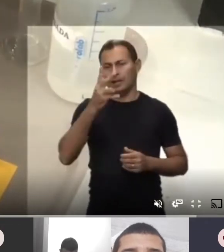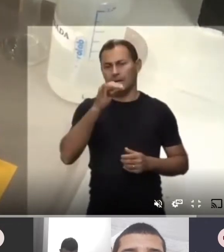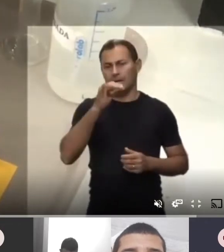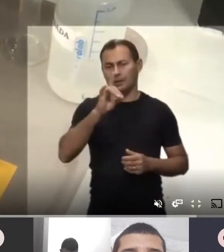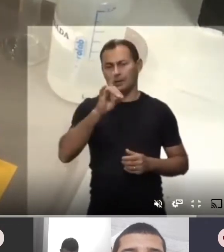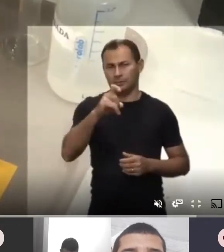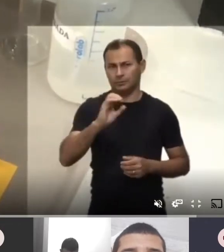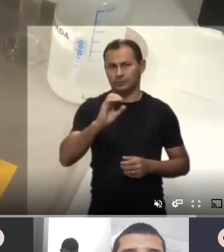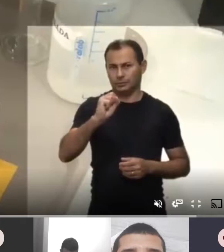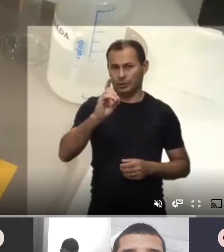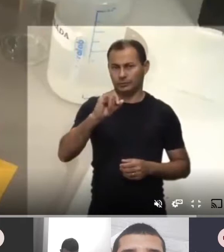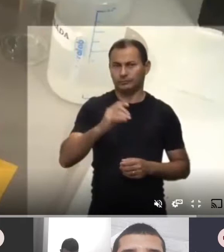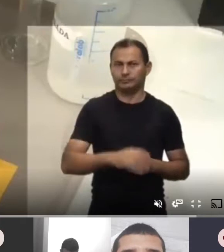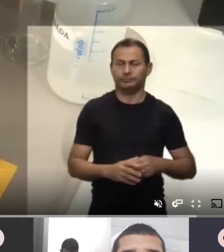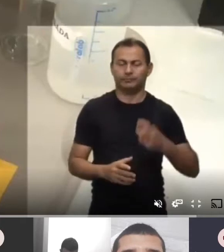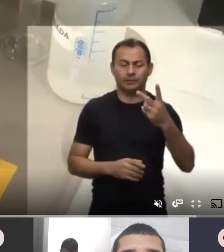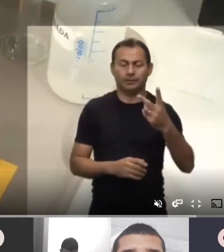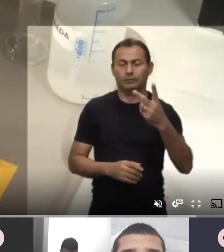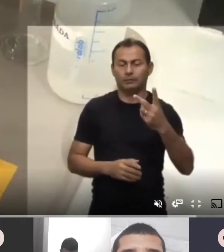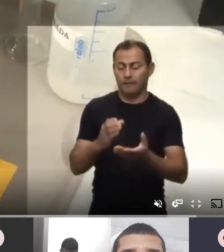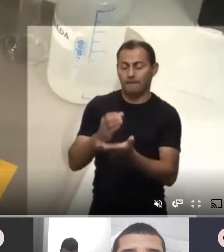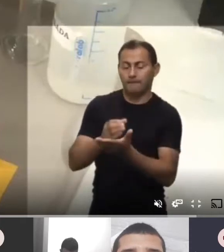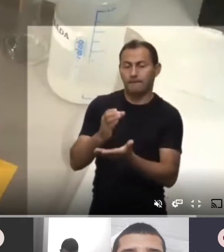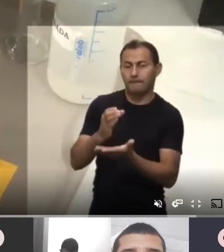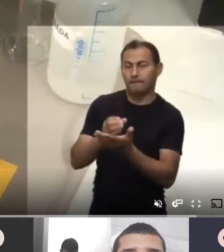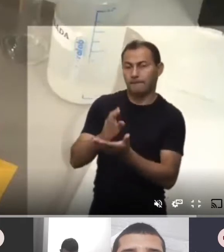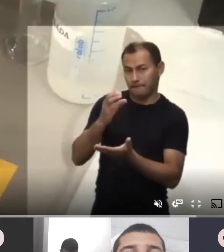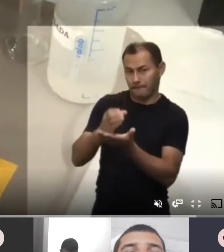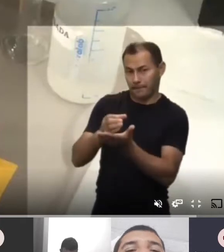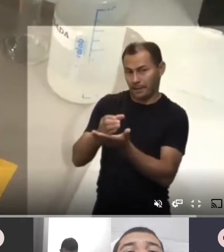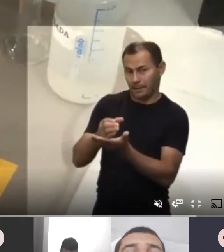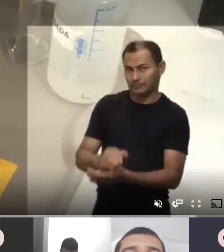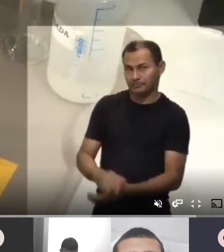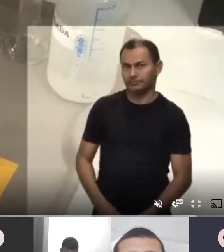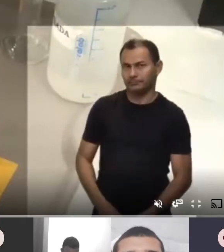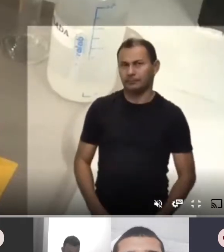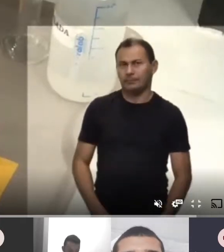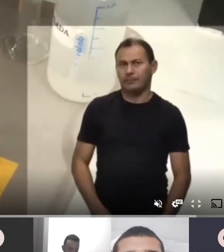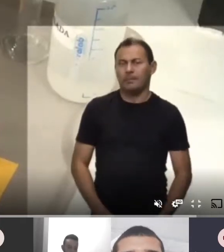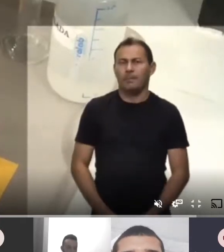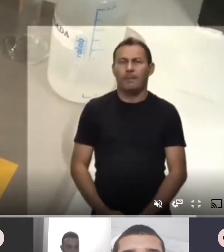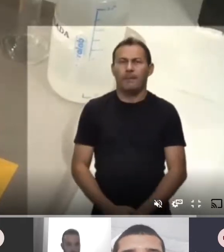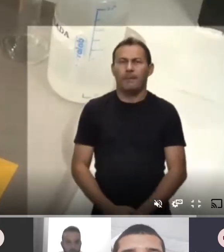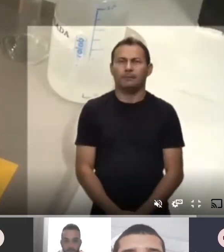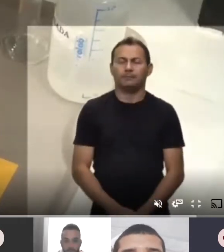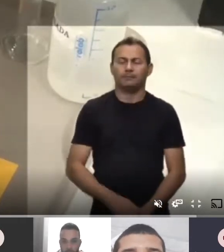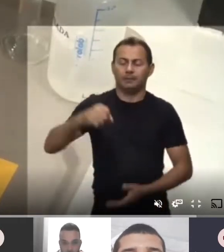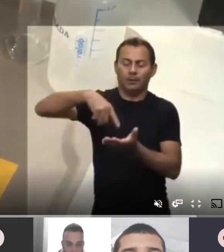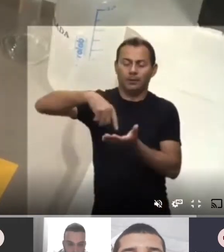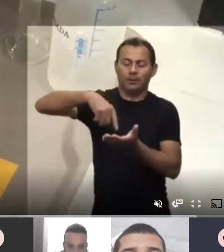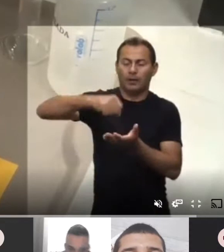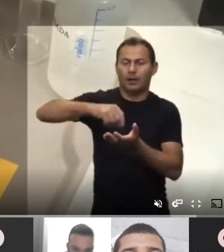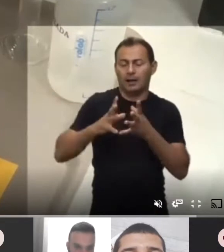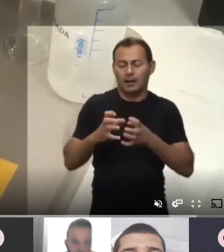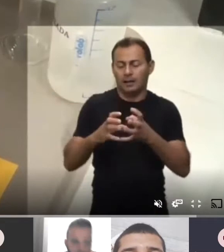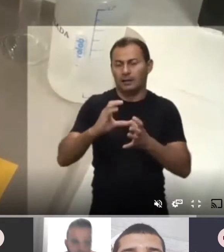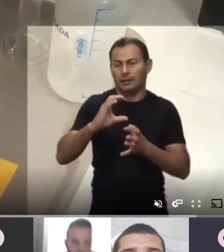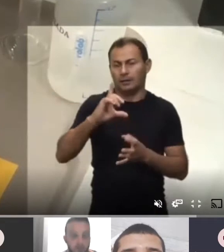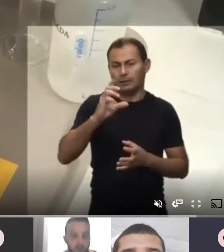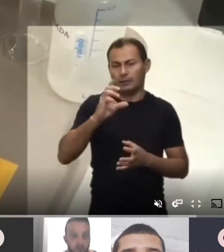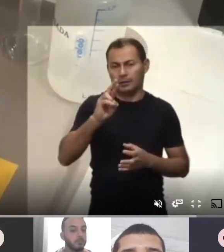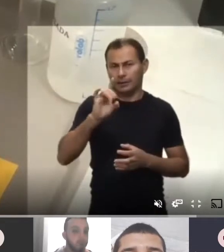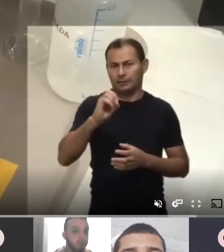meu indicador alaranjado de metil. Agora eu vou colocar o ácido, que é o ácido clorídrico. Vou